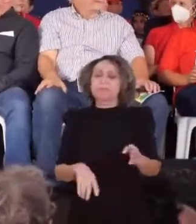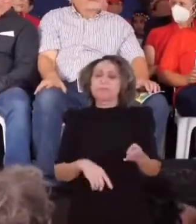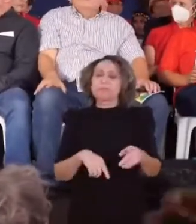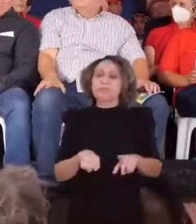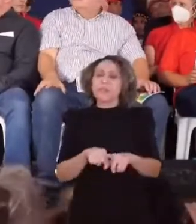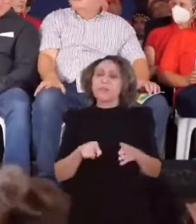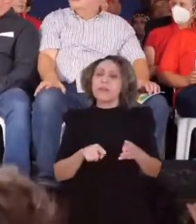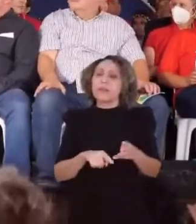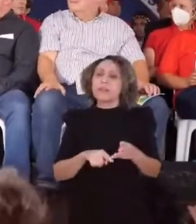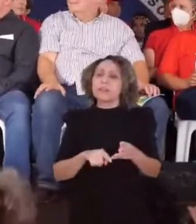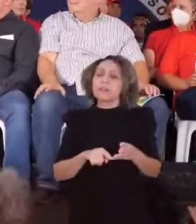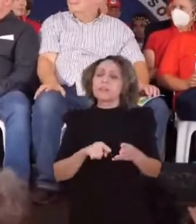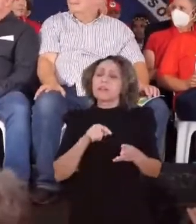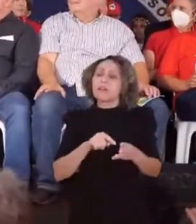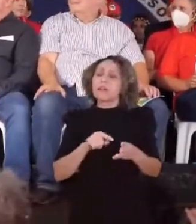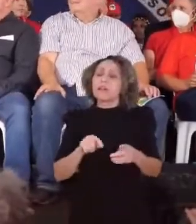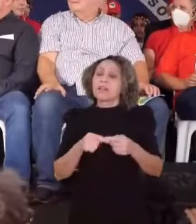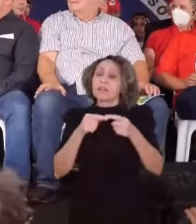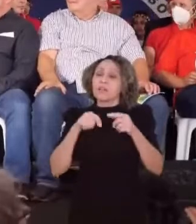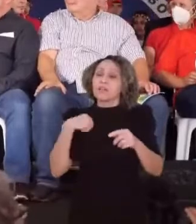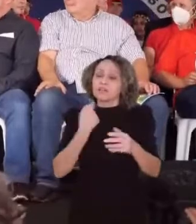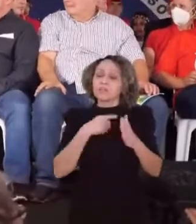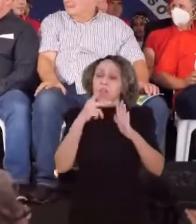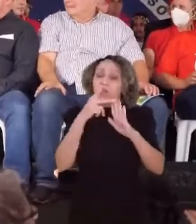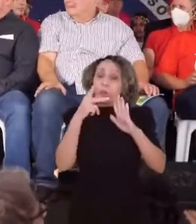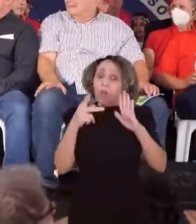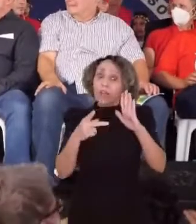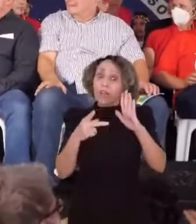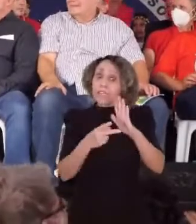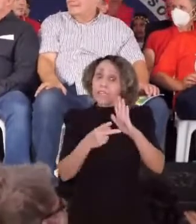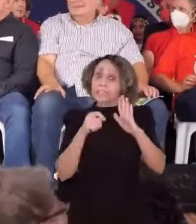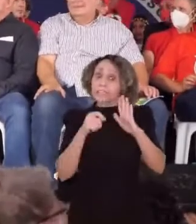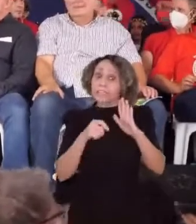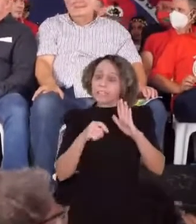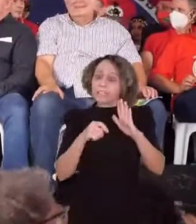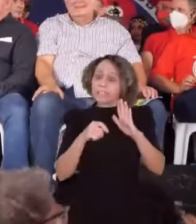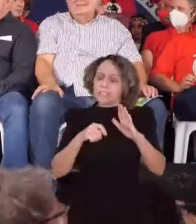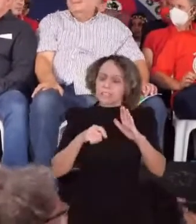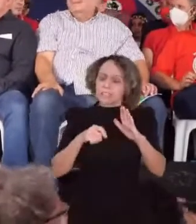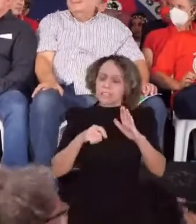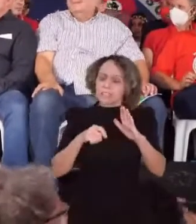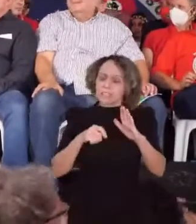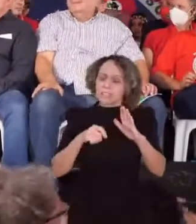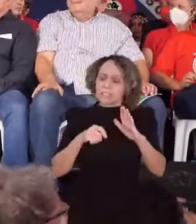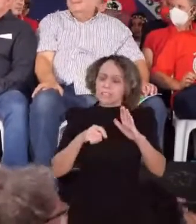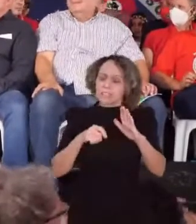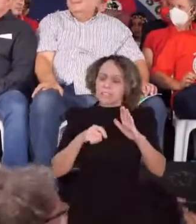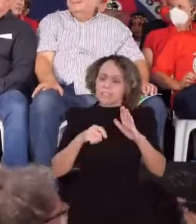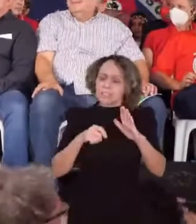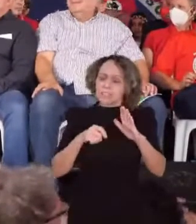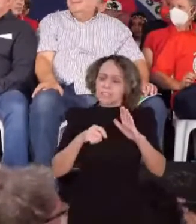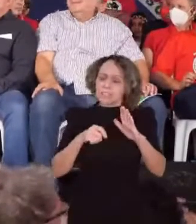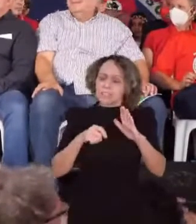a culinária faz parte da nossa cultura. Nós temos que valorizar o povo, saber cozinhar.